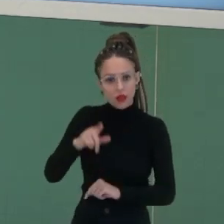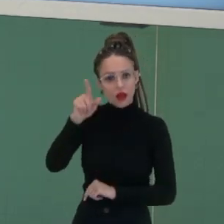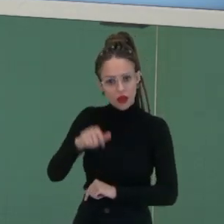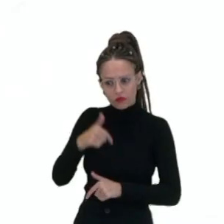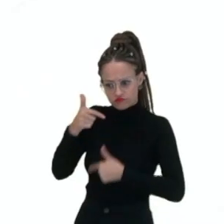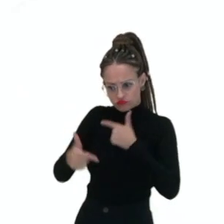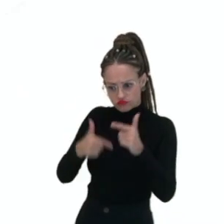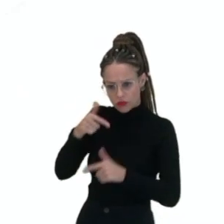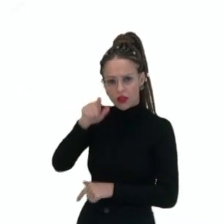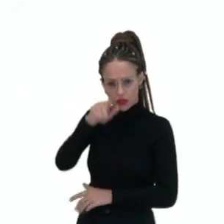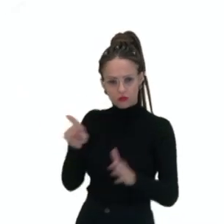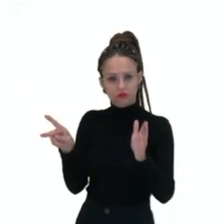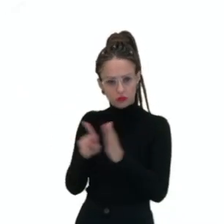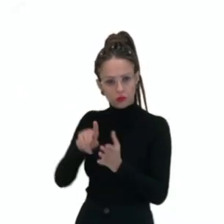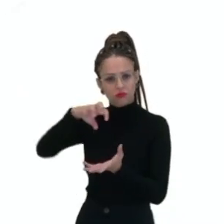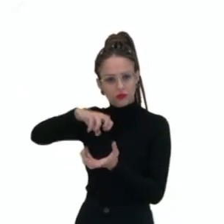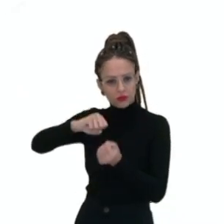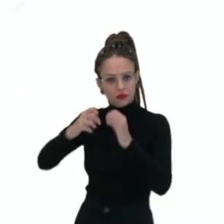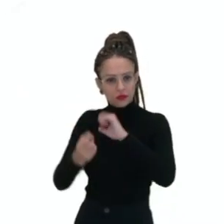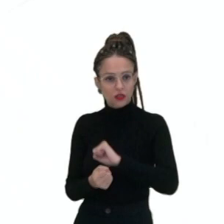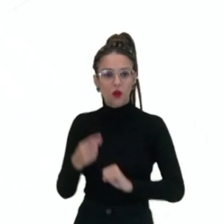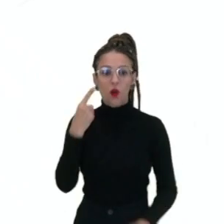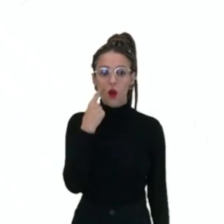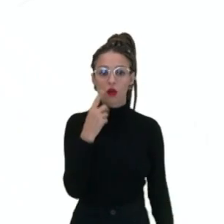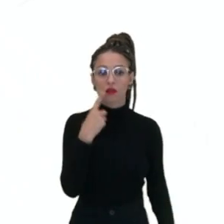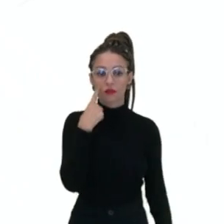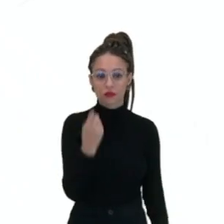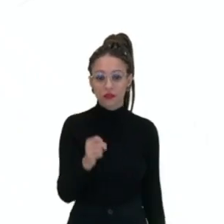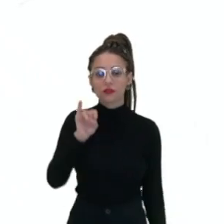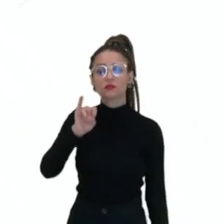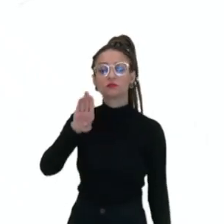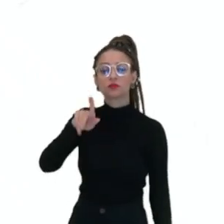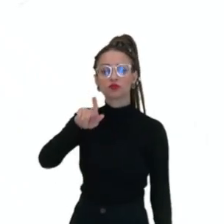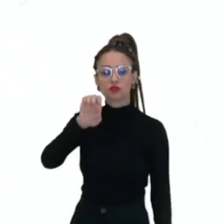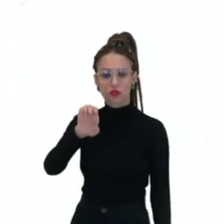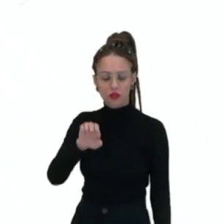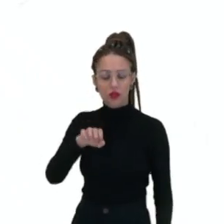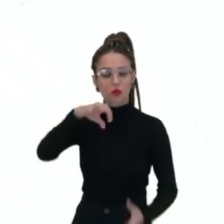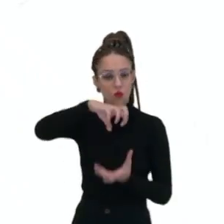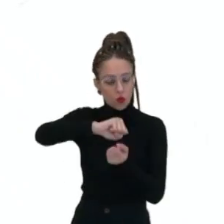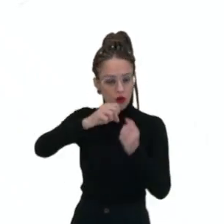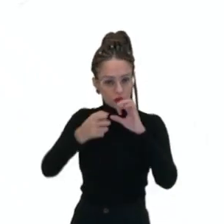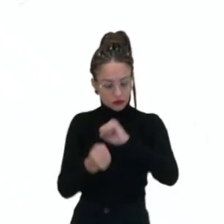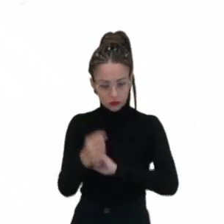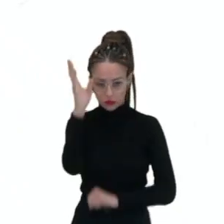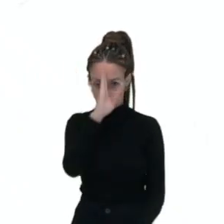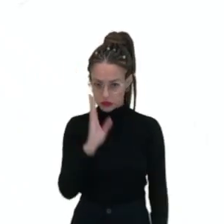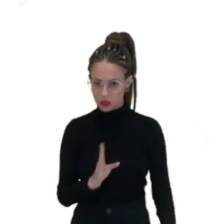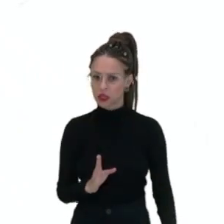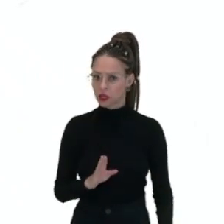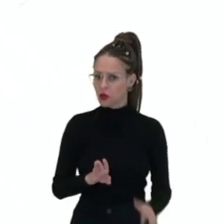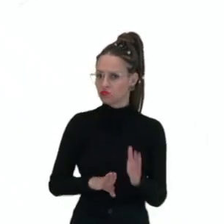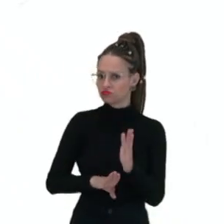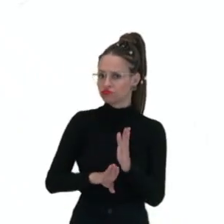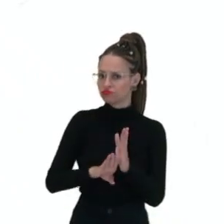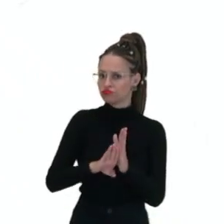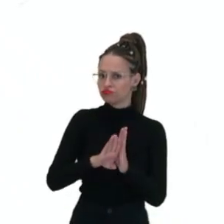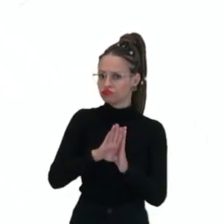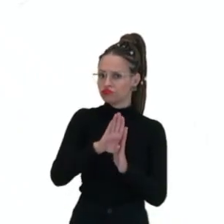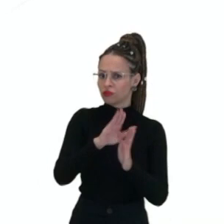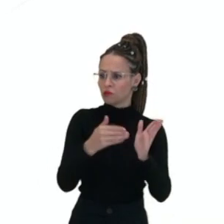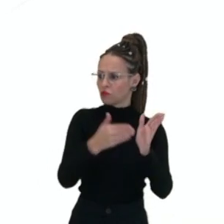artesanato? E olha que interessante, segundo o IBGE, o artesanato brasileiro vem se fortalecendo nos últimos 20 anos,